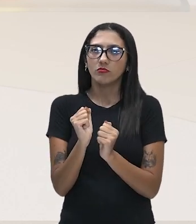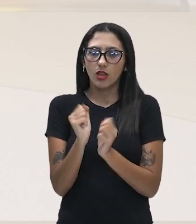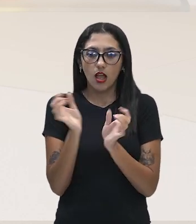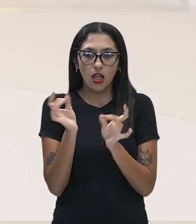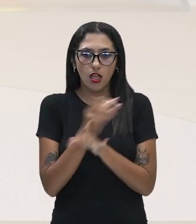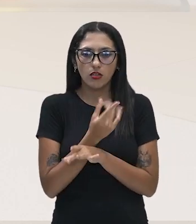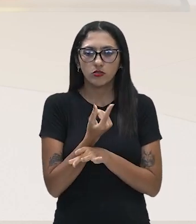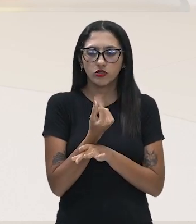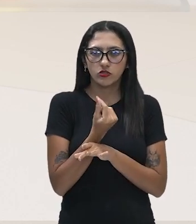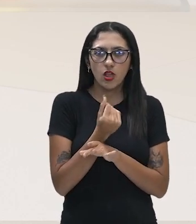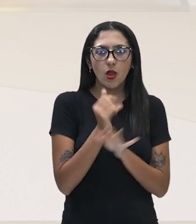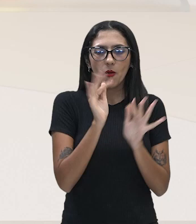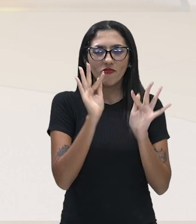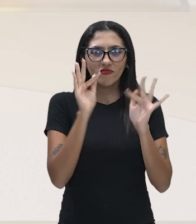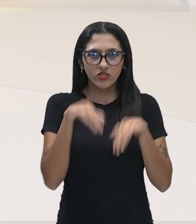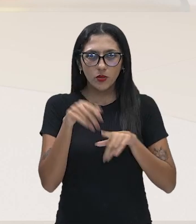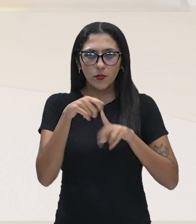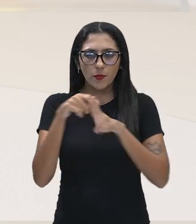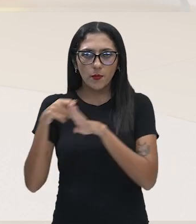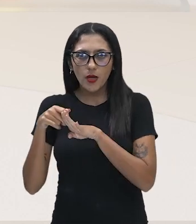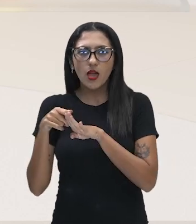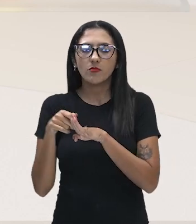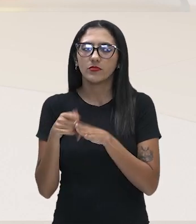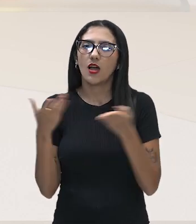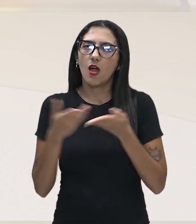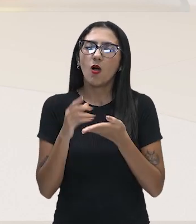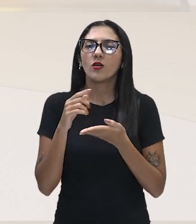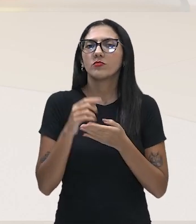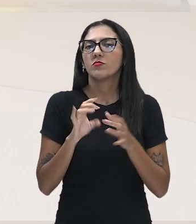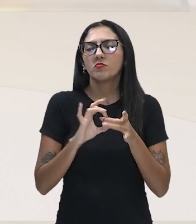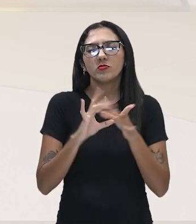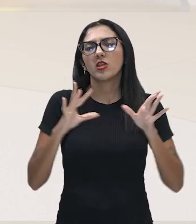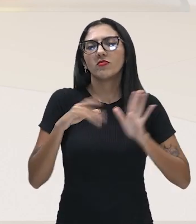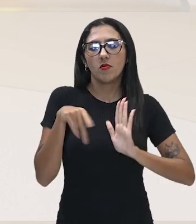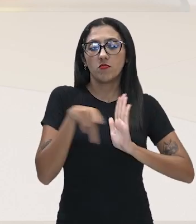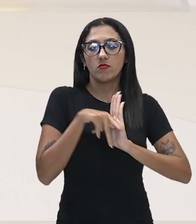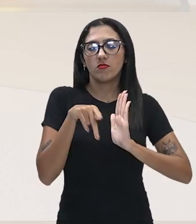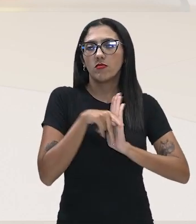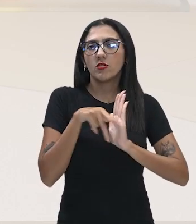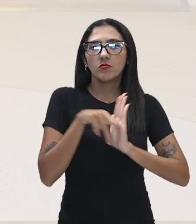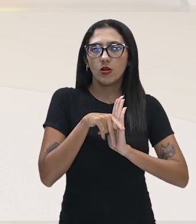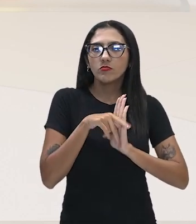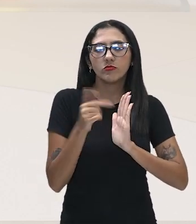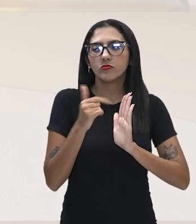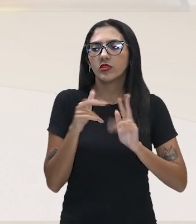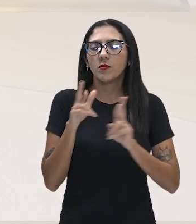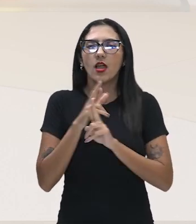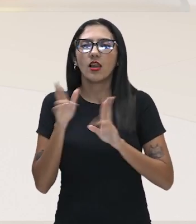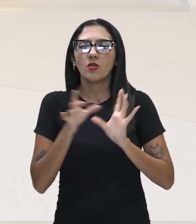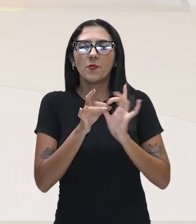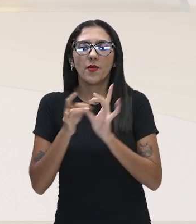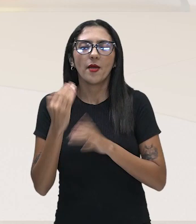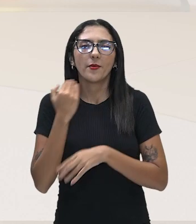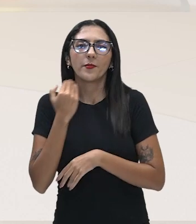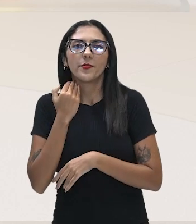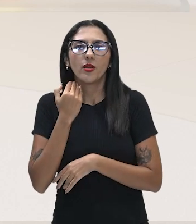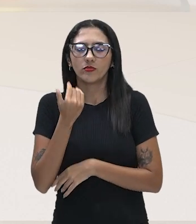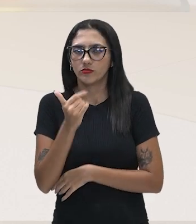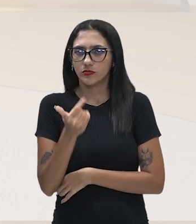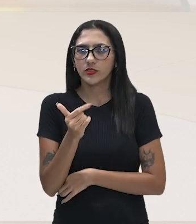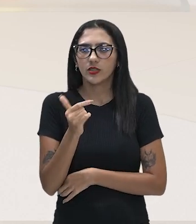consegue desalienar o seu veículo com a instituição financeira, ok? Esse